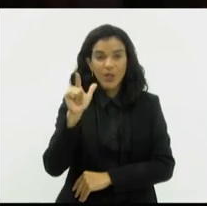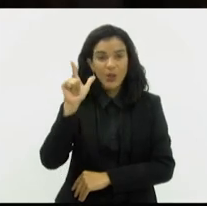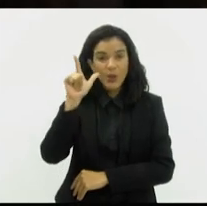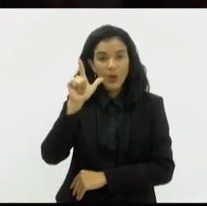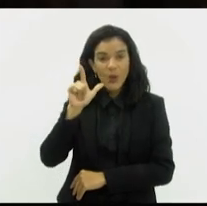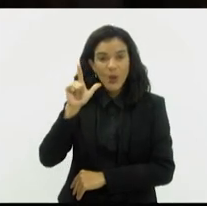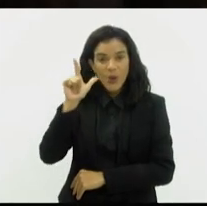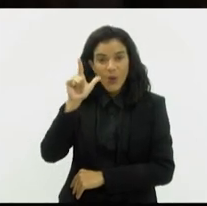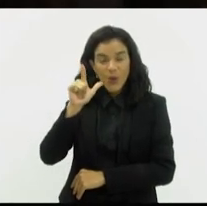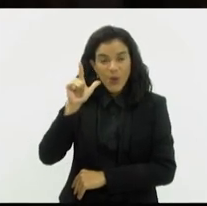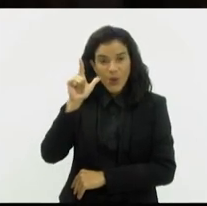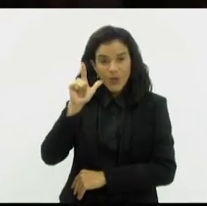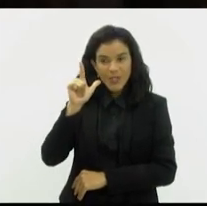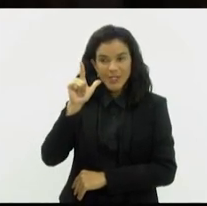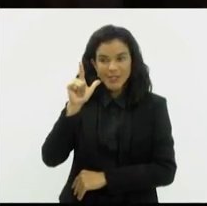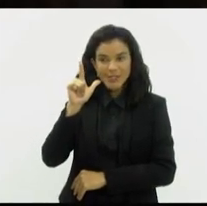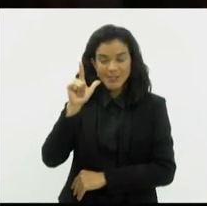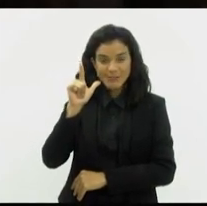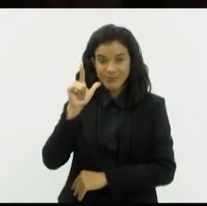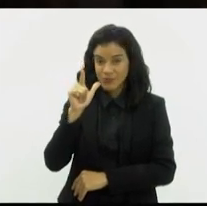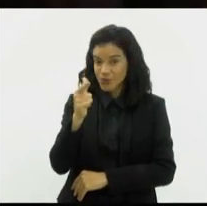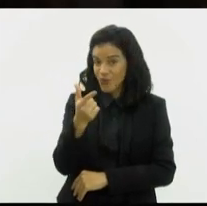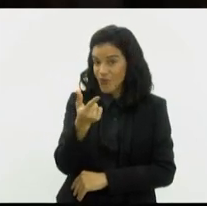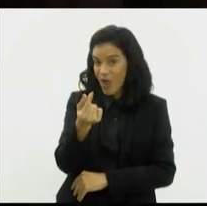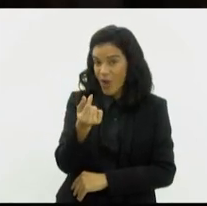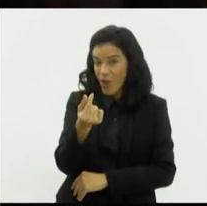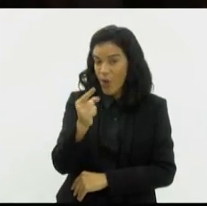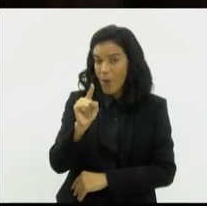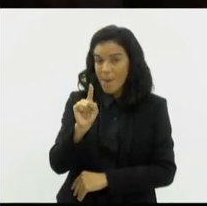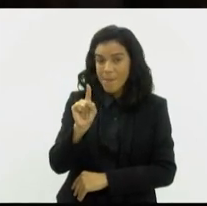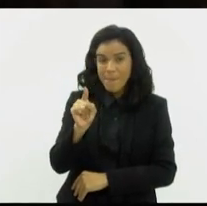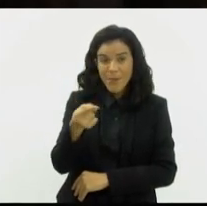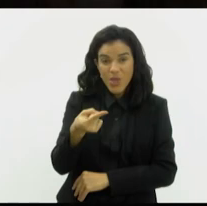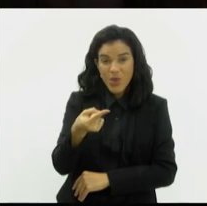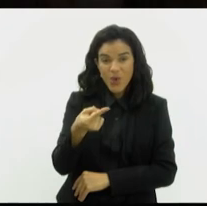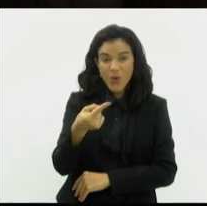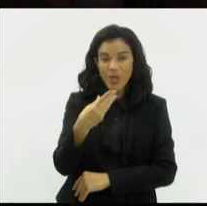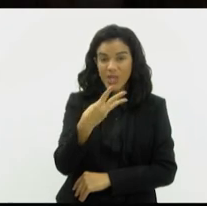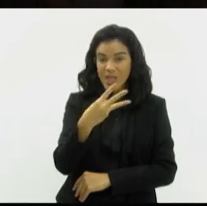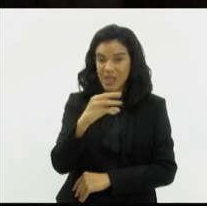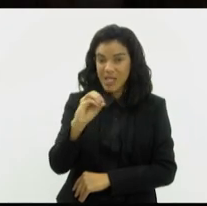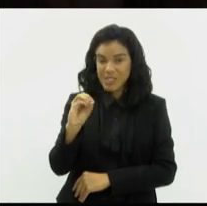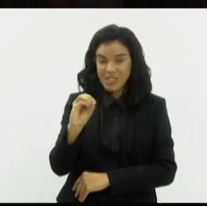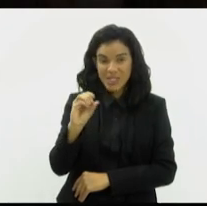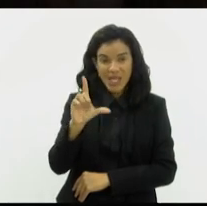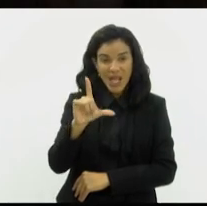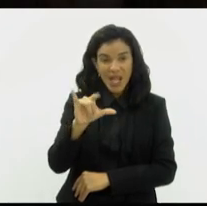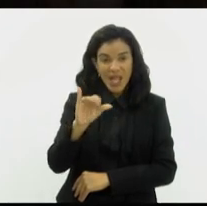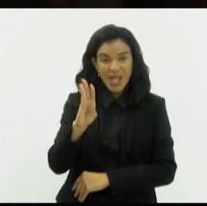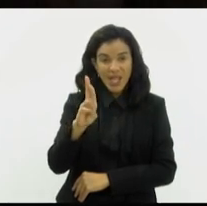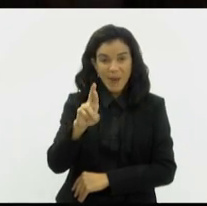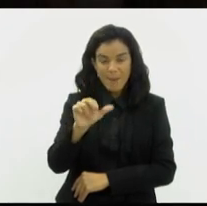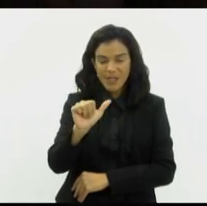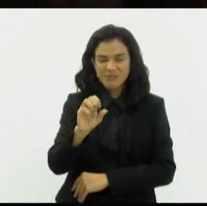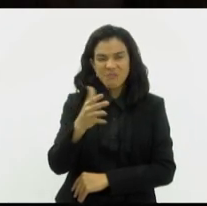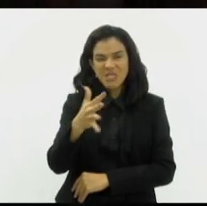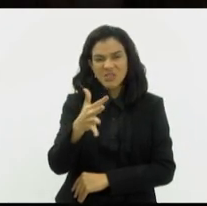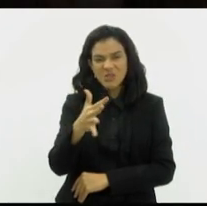Londres. A diária é de 1.300 libras, algo em torno de